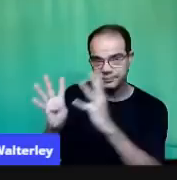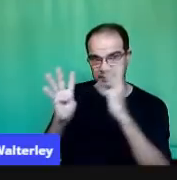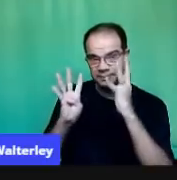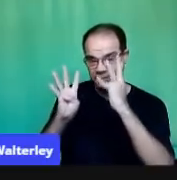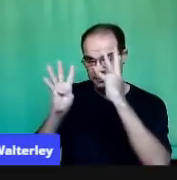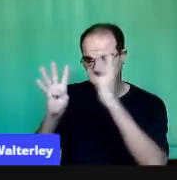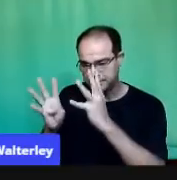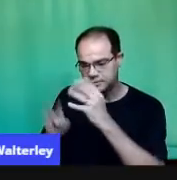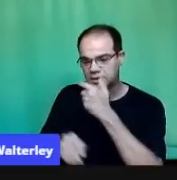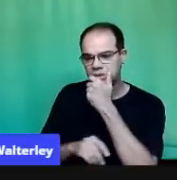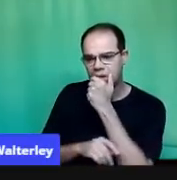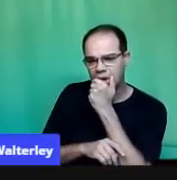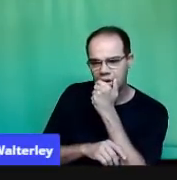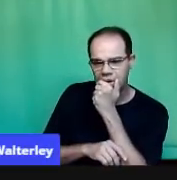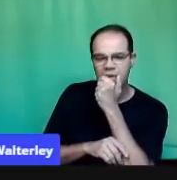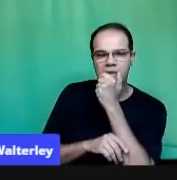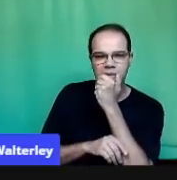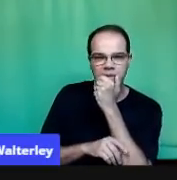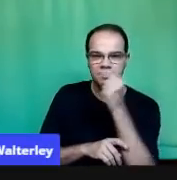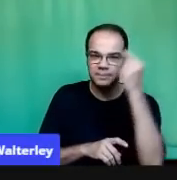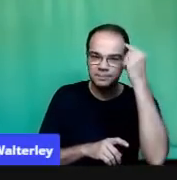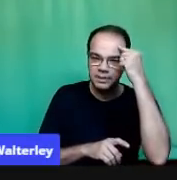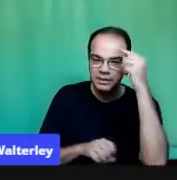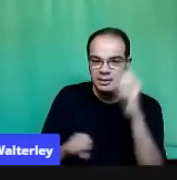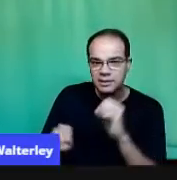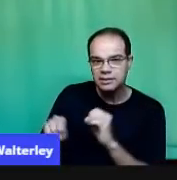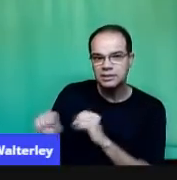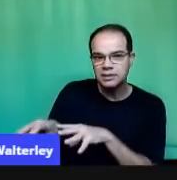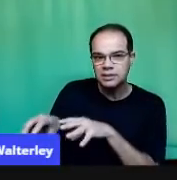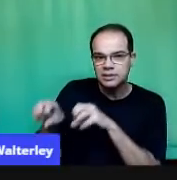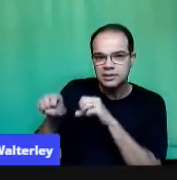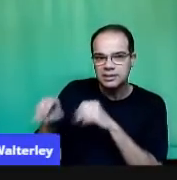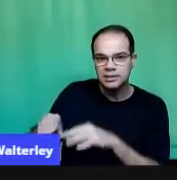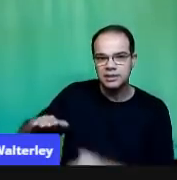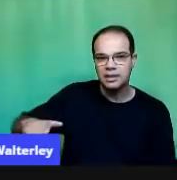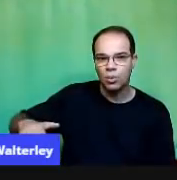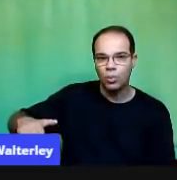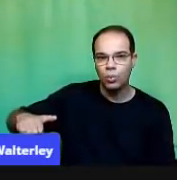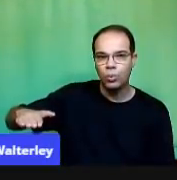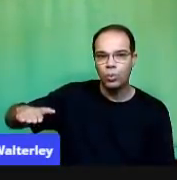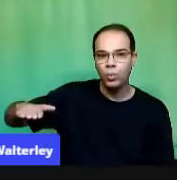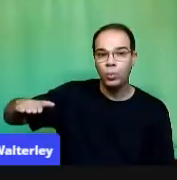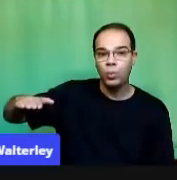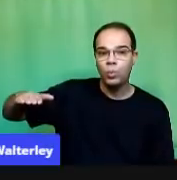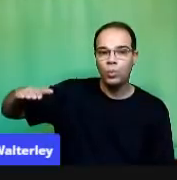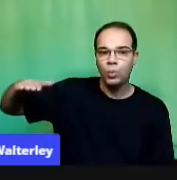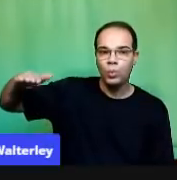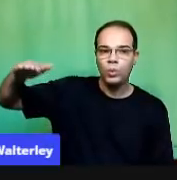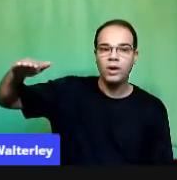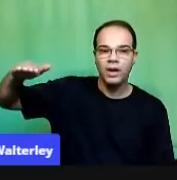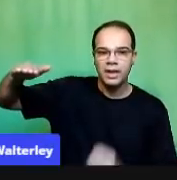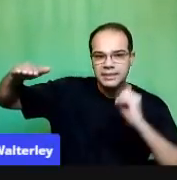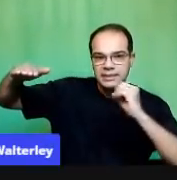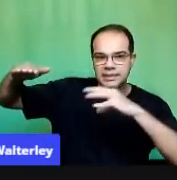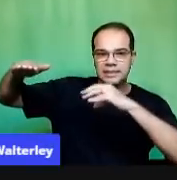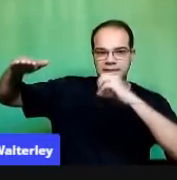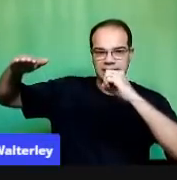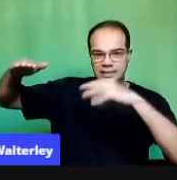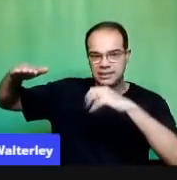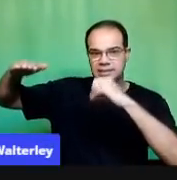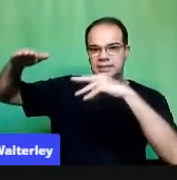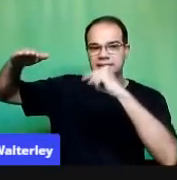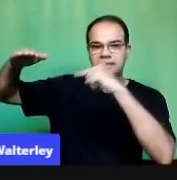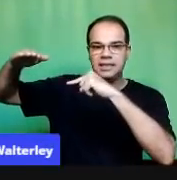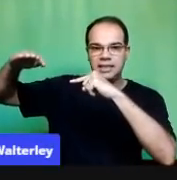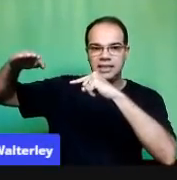que ela consegue alcançar a evolução na sua aprendizagem. E pensando na arte, que já